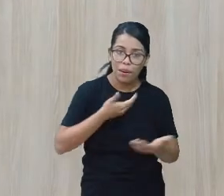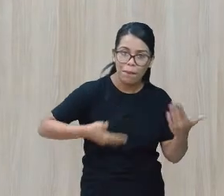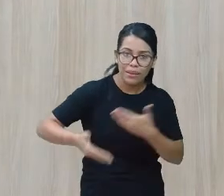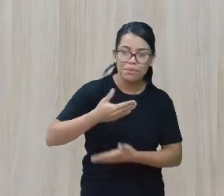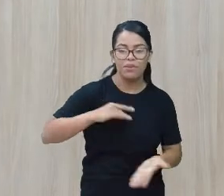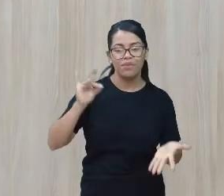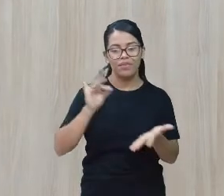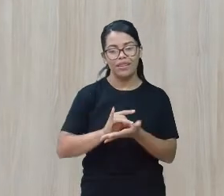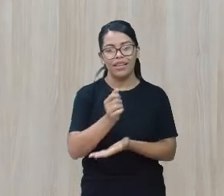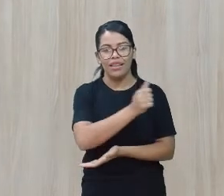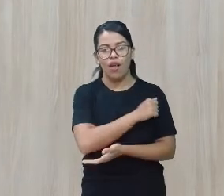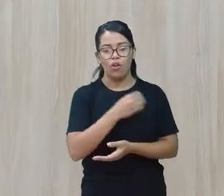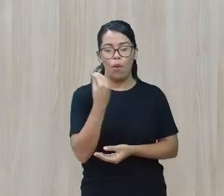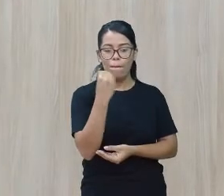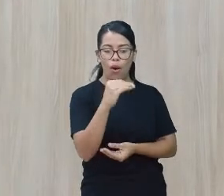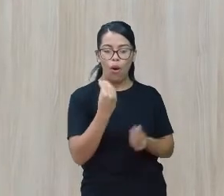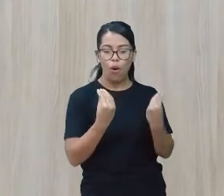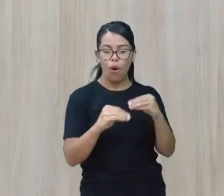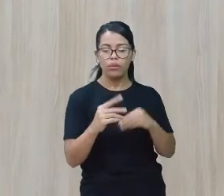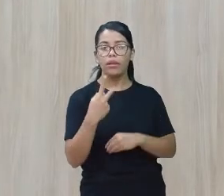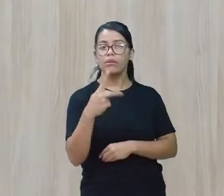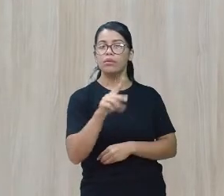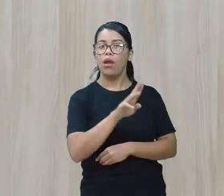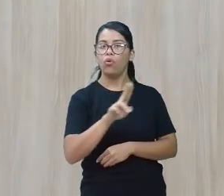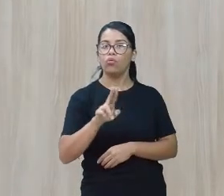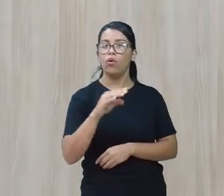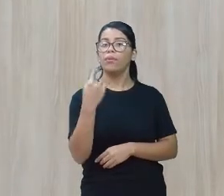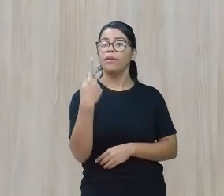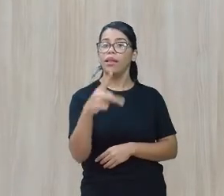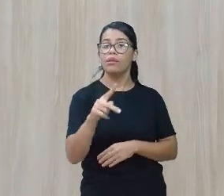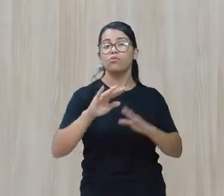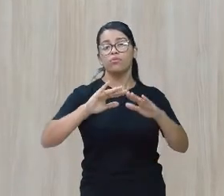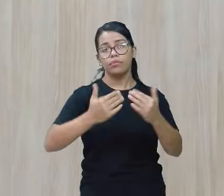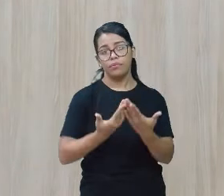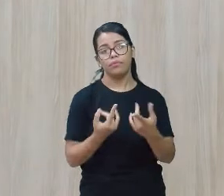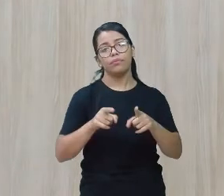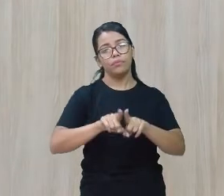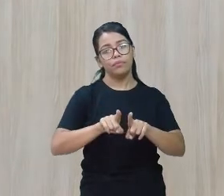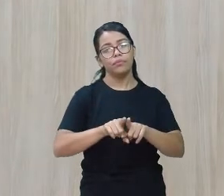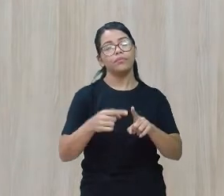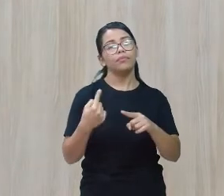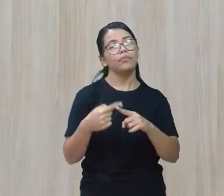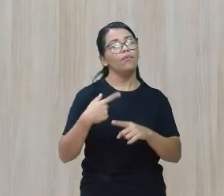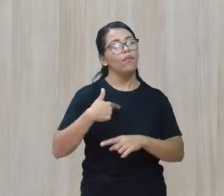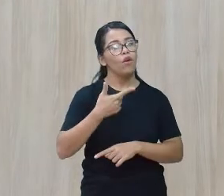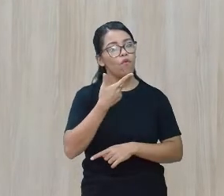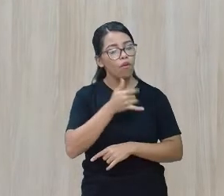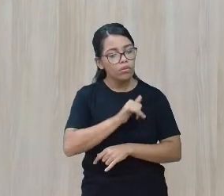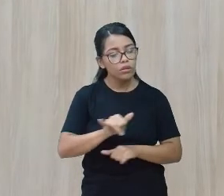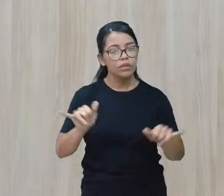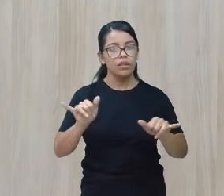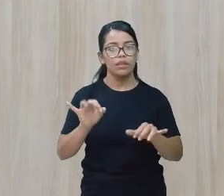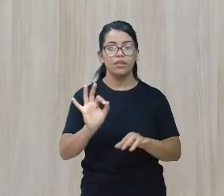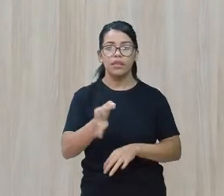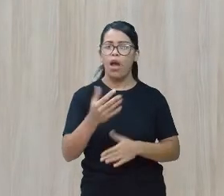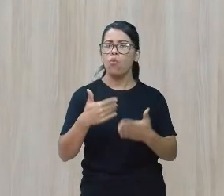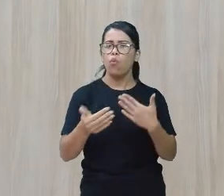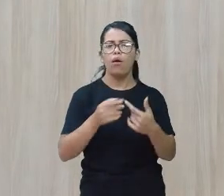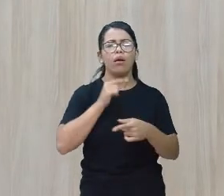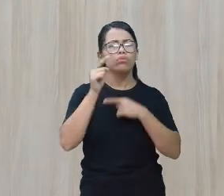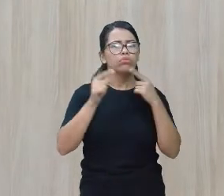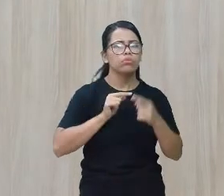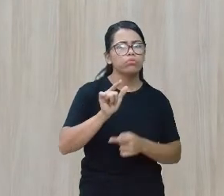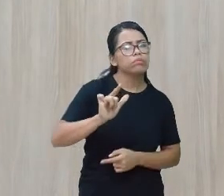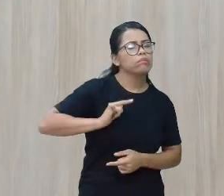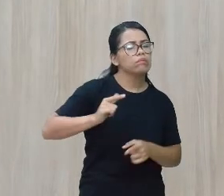teu nome e a tua escola, que eu vou falar aqui, tá certo? E vejam aí qualquer pergunta que vocês tiverem, qualquer dúvida ou alguma coisa que